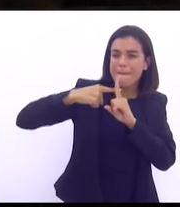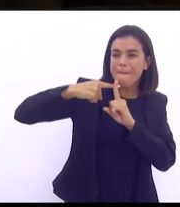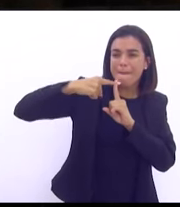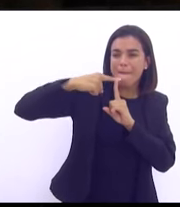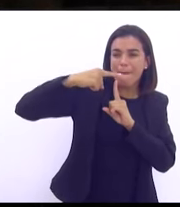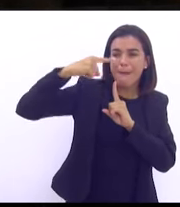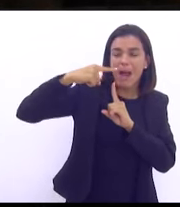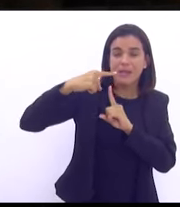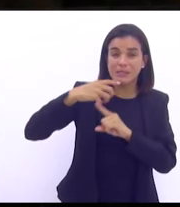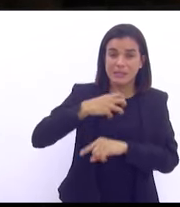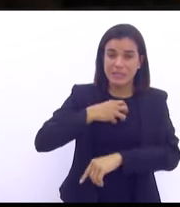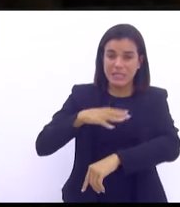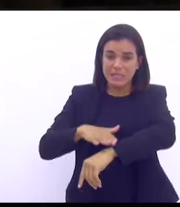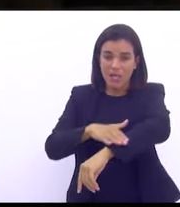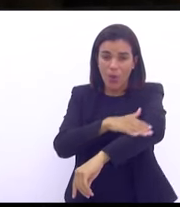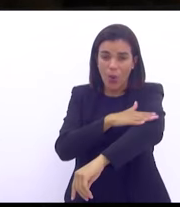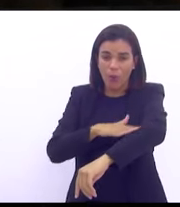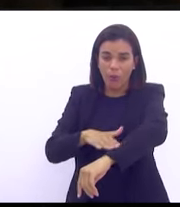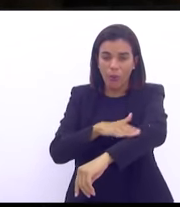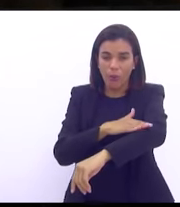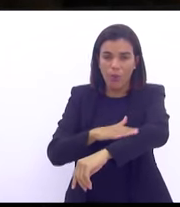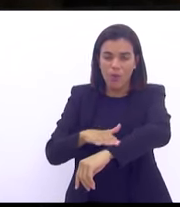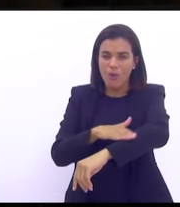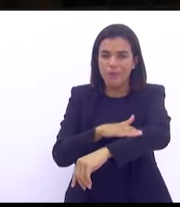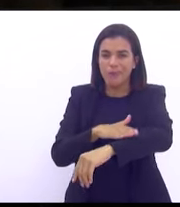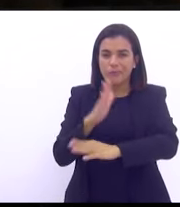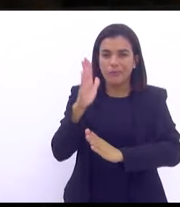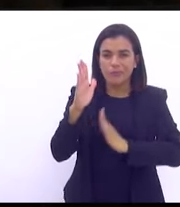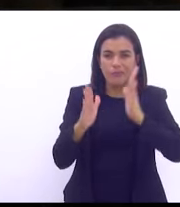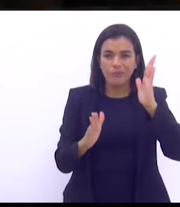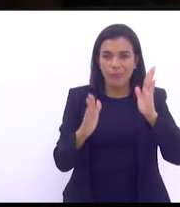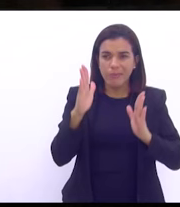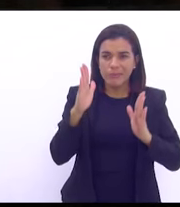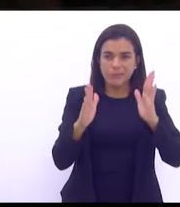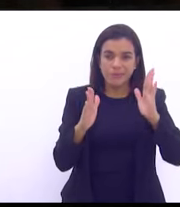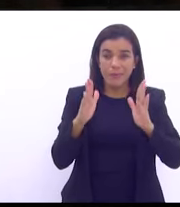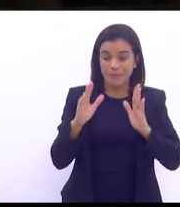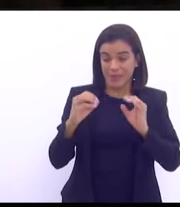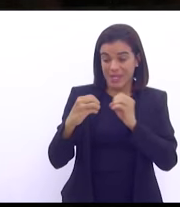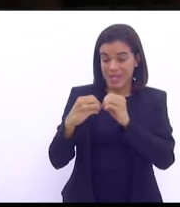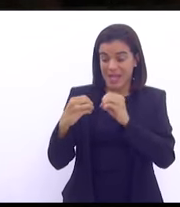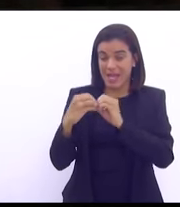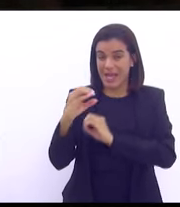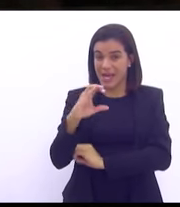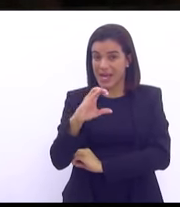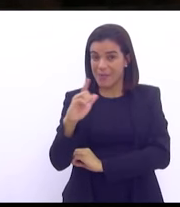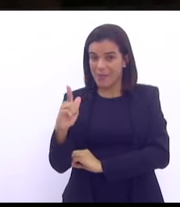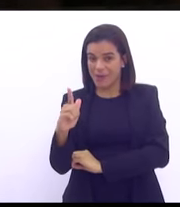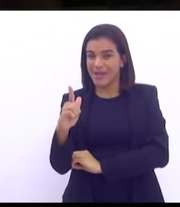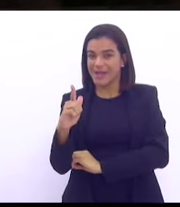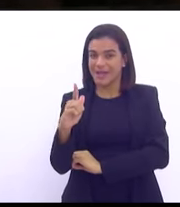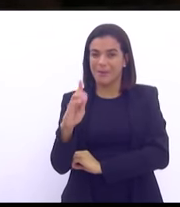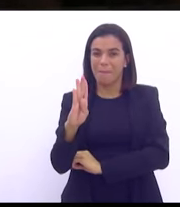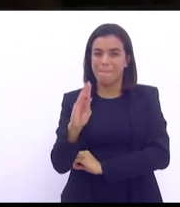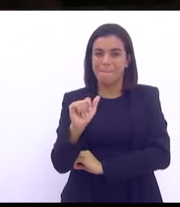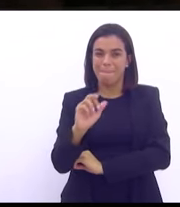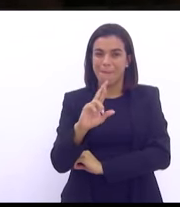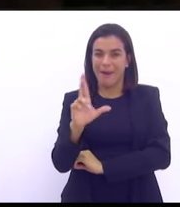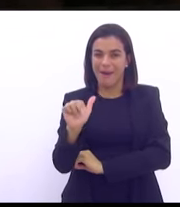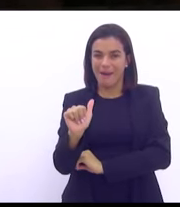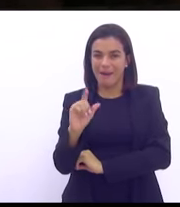com sensação térmica, lá perto de Campo Grande, deputada Lucinha, em Barra de